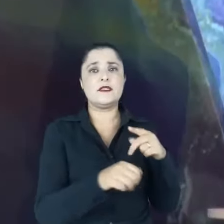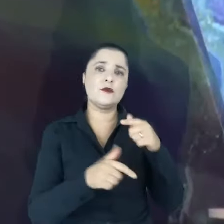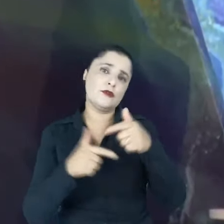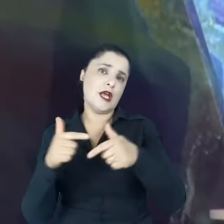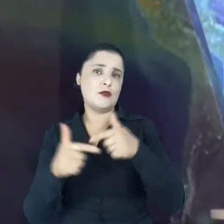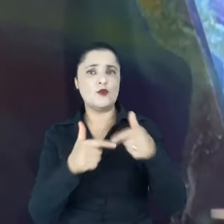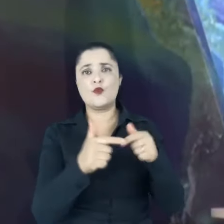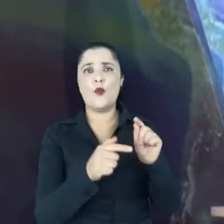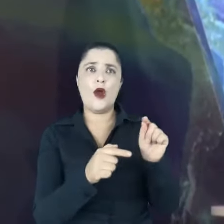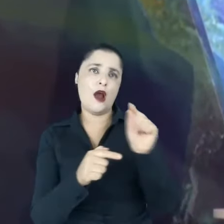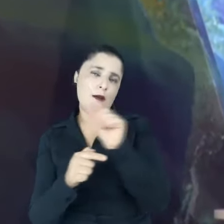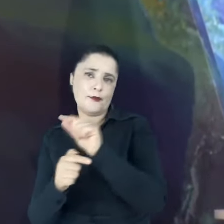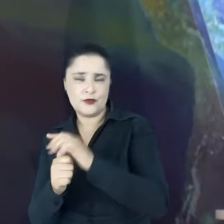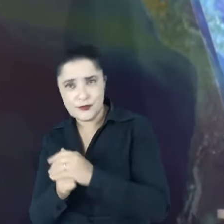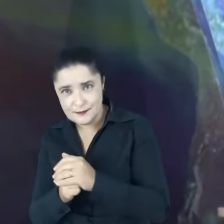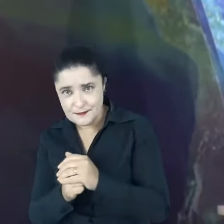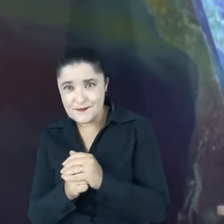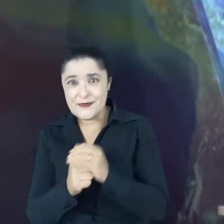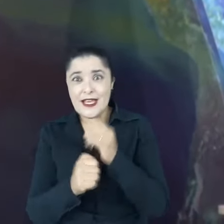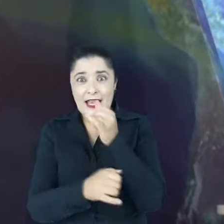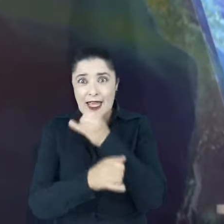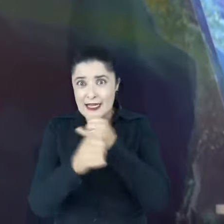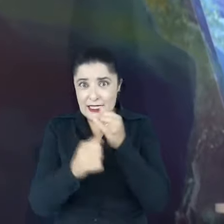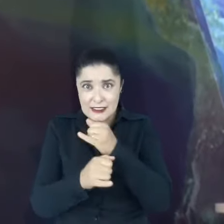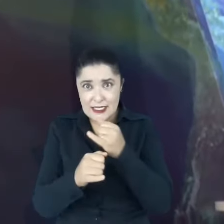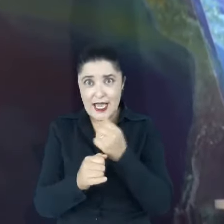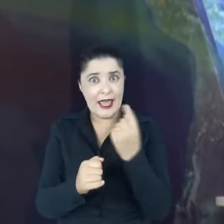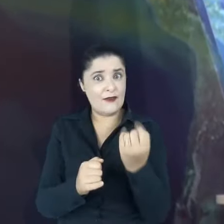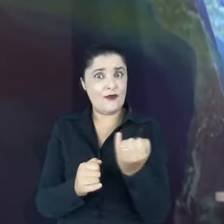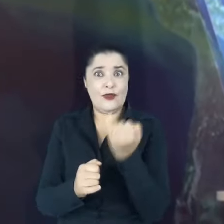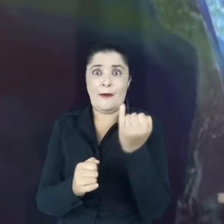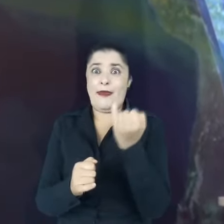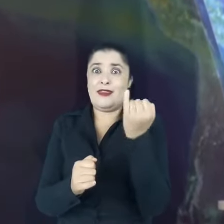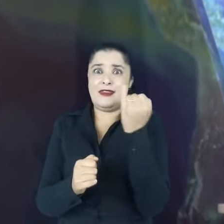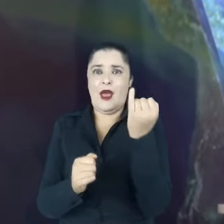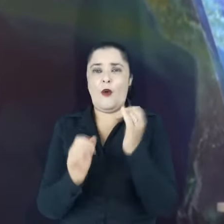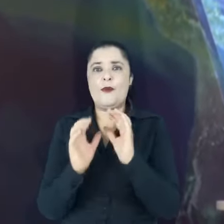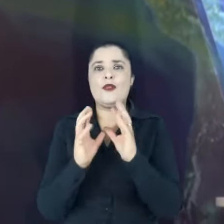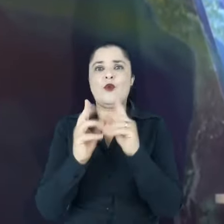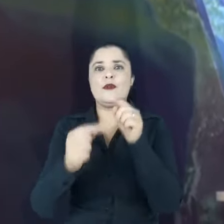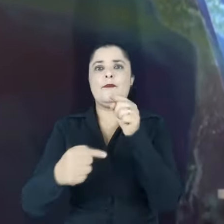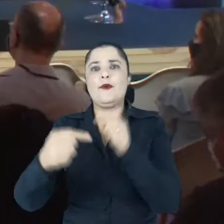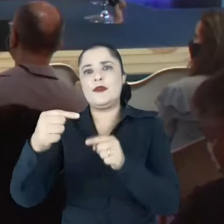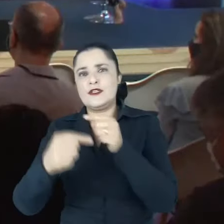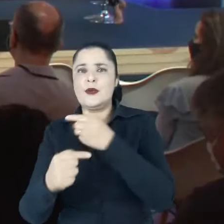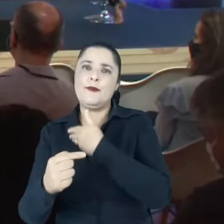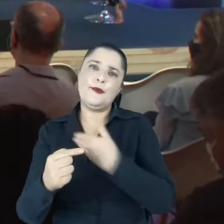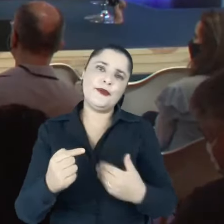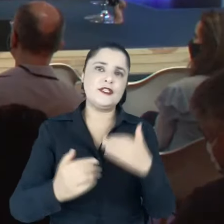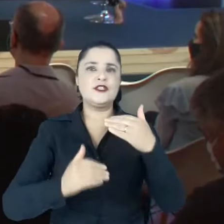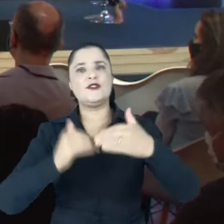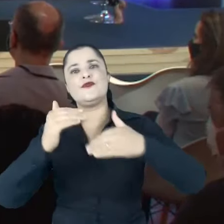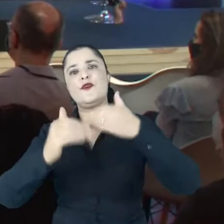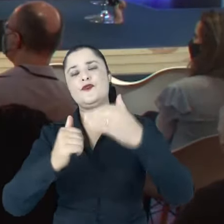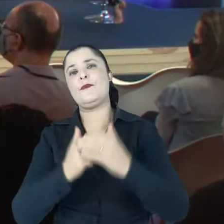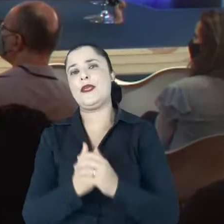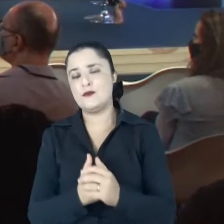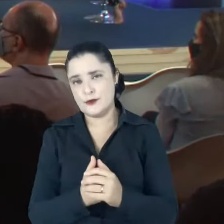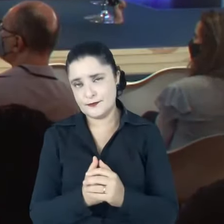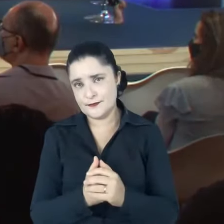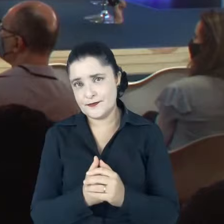Energia é um dos pilares fundamentais de toda política pública de desenvolvimento. No